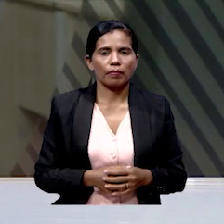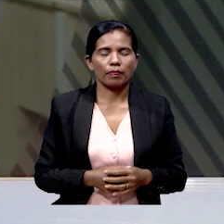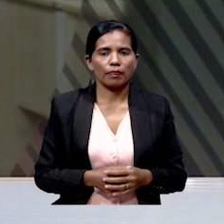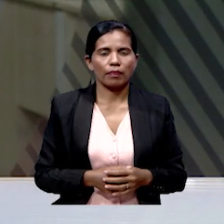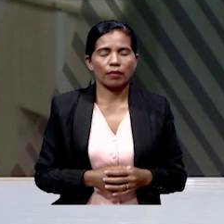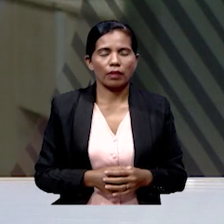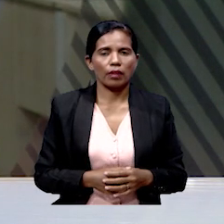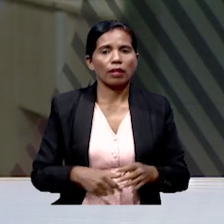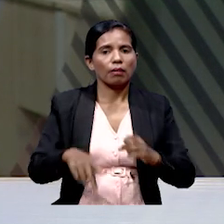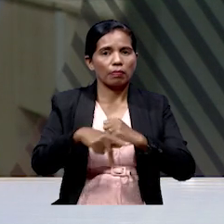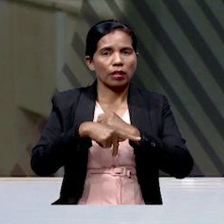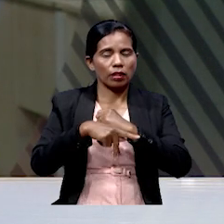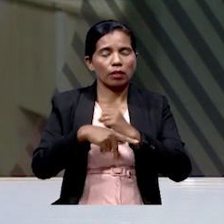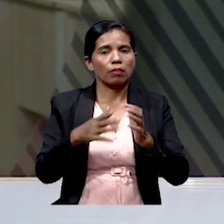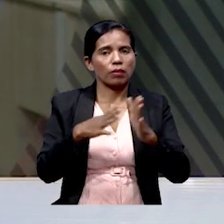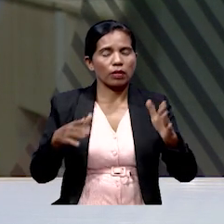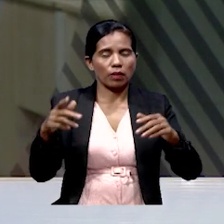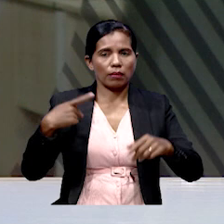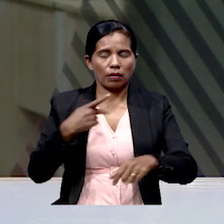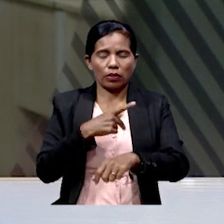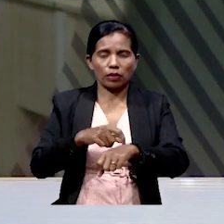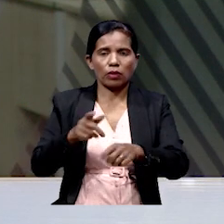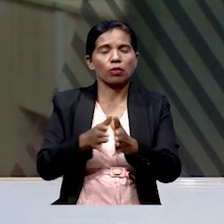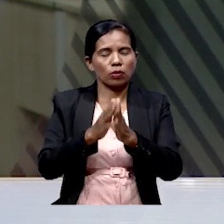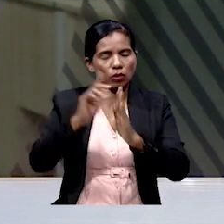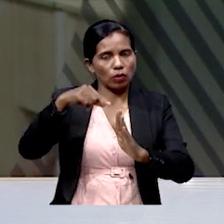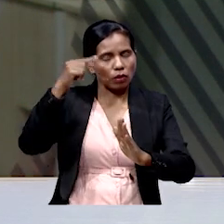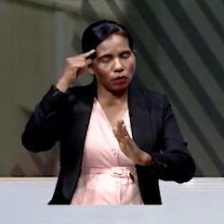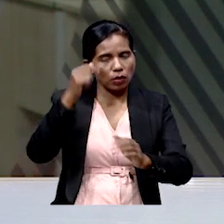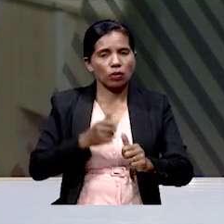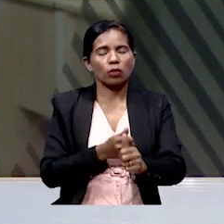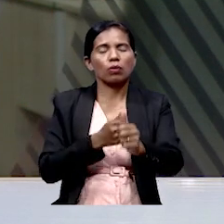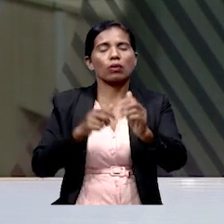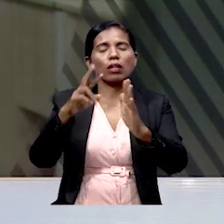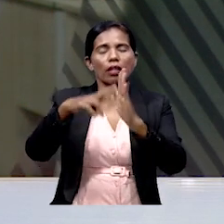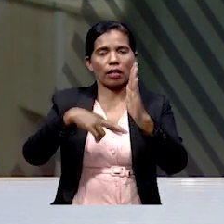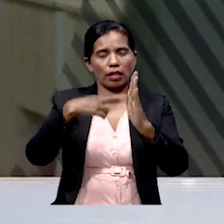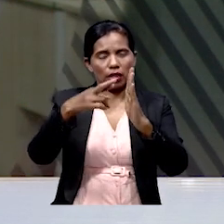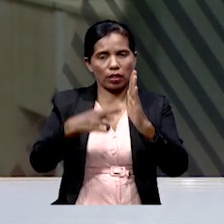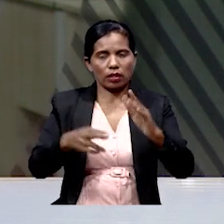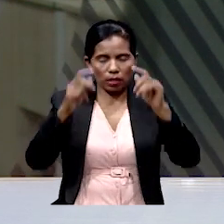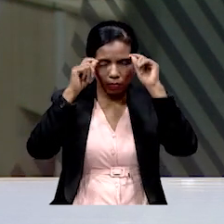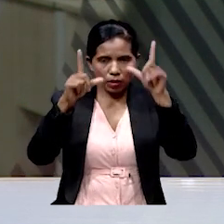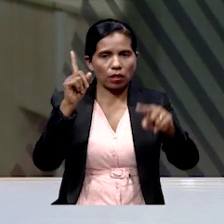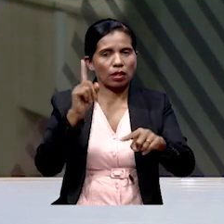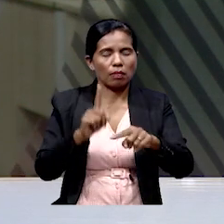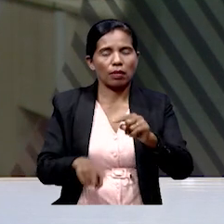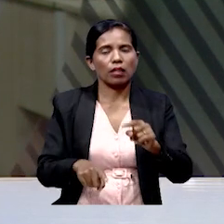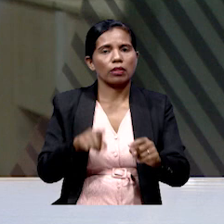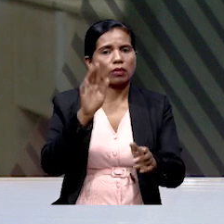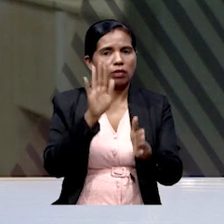Oposição e o Parlamento Nacional russo governo cumprem regras lei fundo petrolífero, ato Timor-Leste la bela bancarrota.